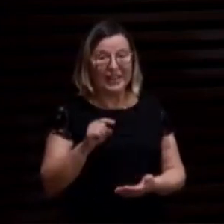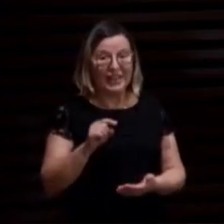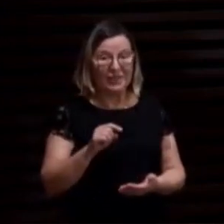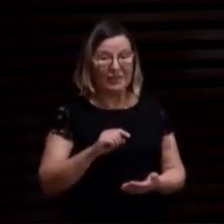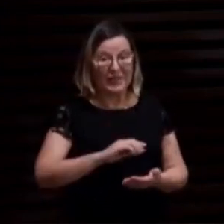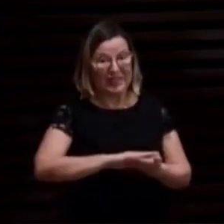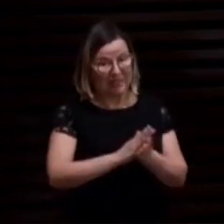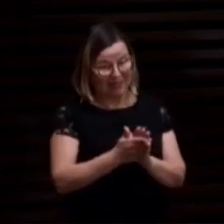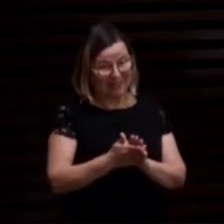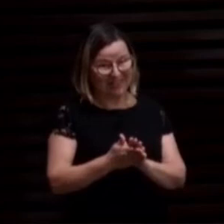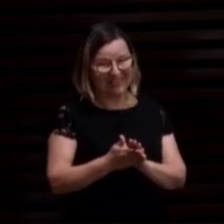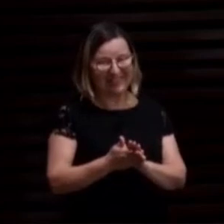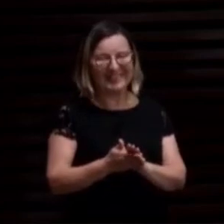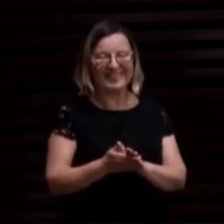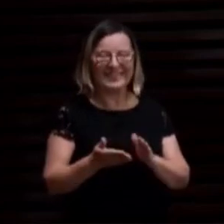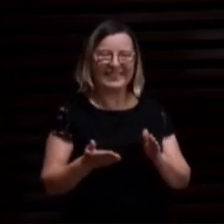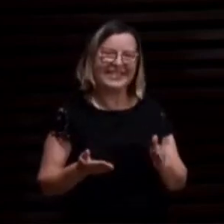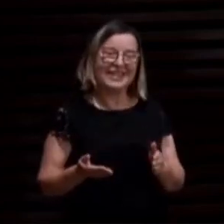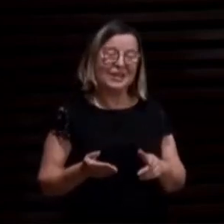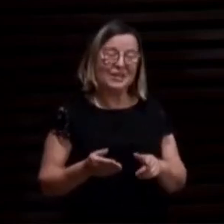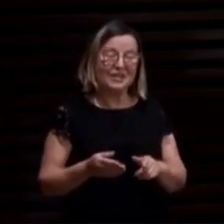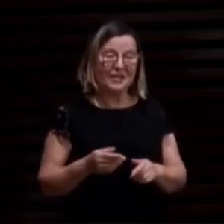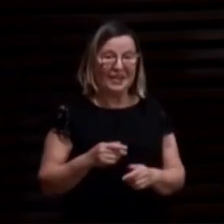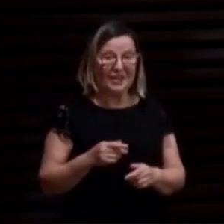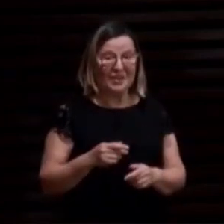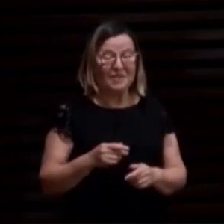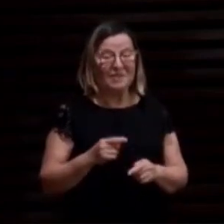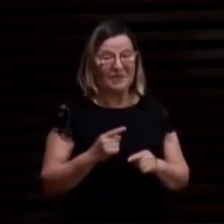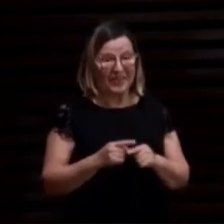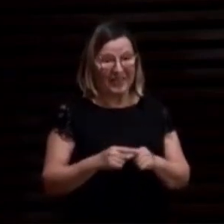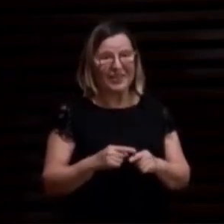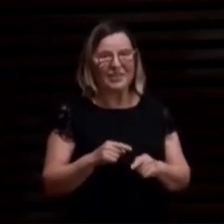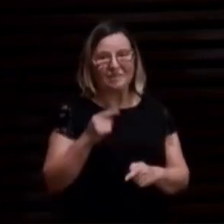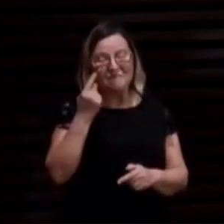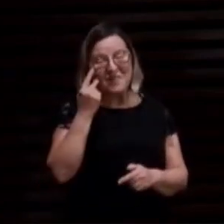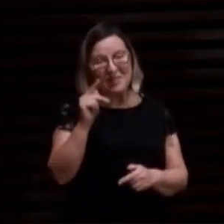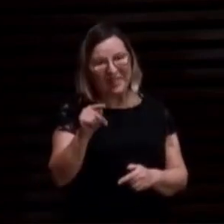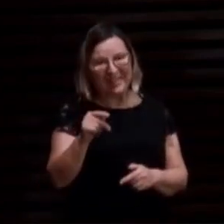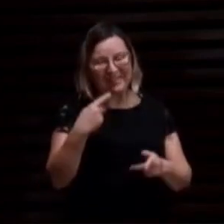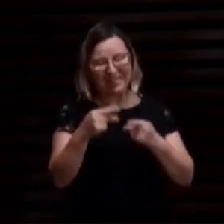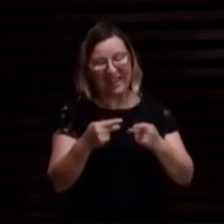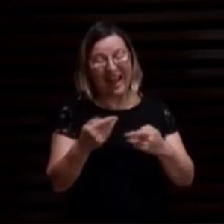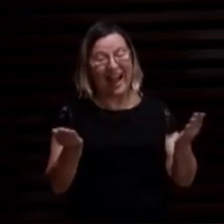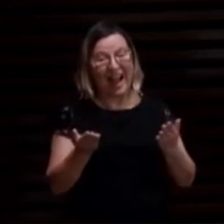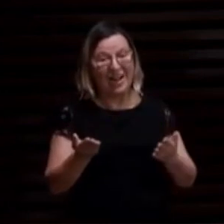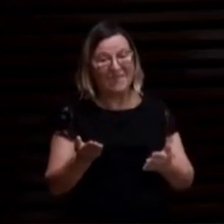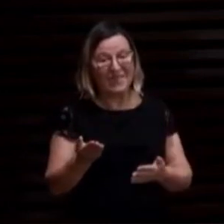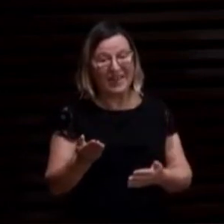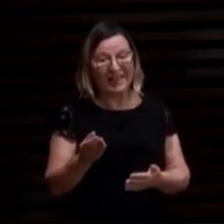não diga mais, eu sou, mas o eu sou vive em mim. Que o Senhor faça isso na sua